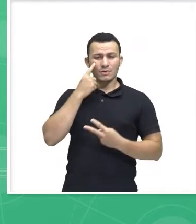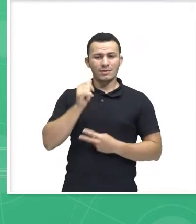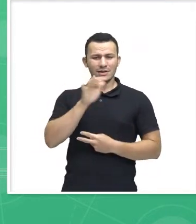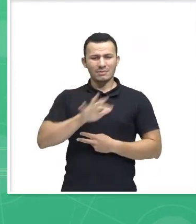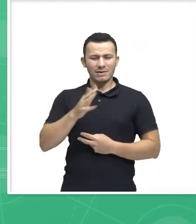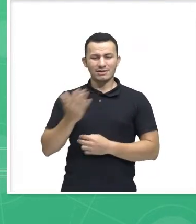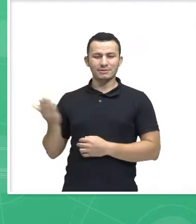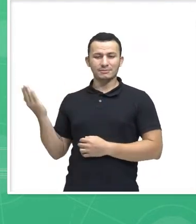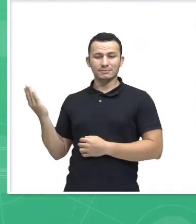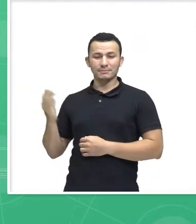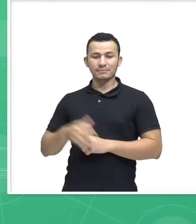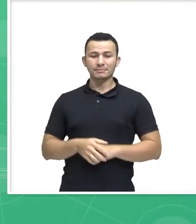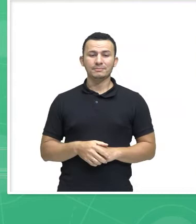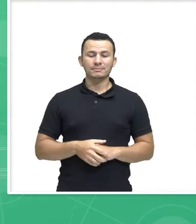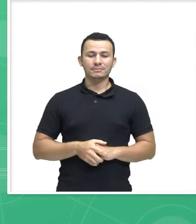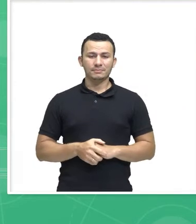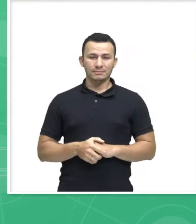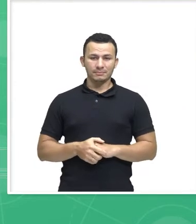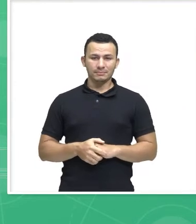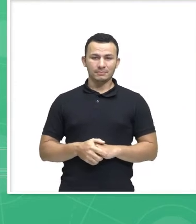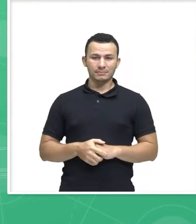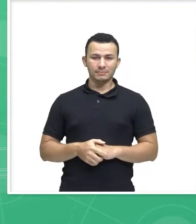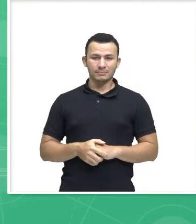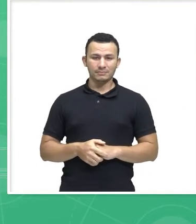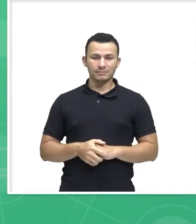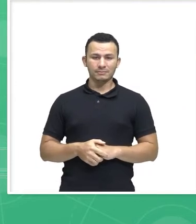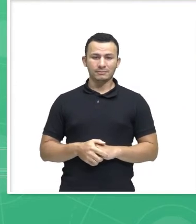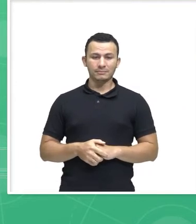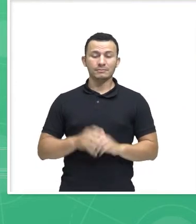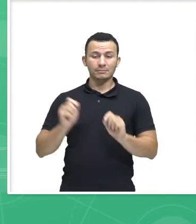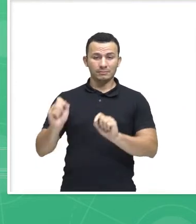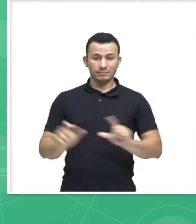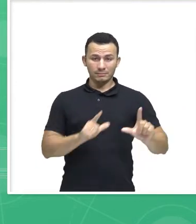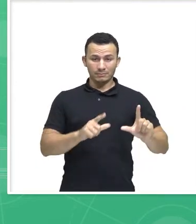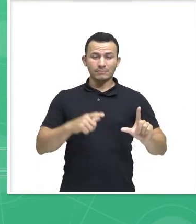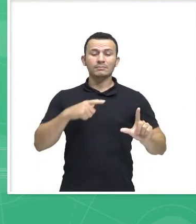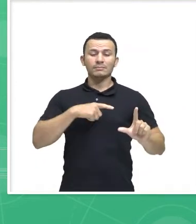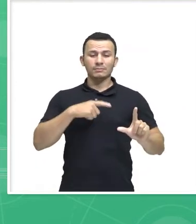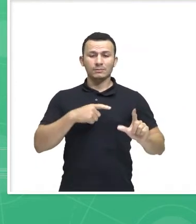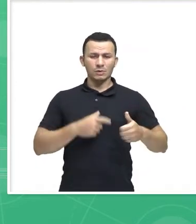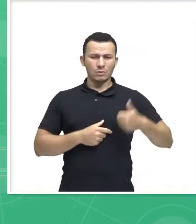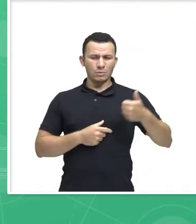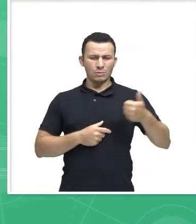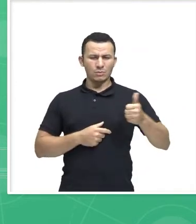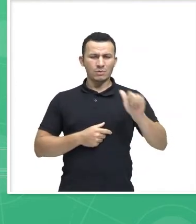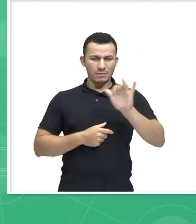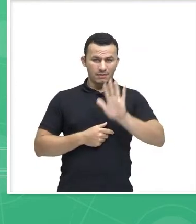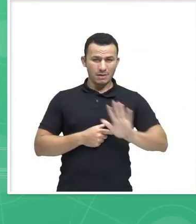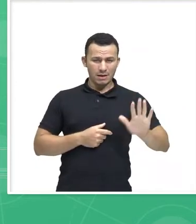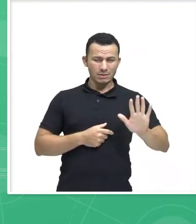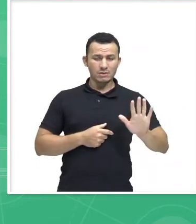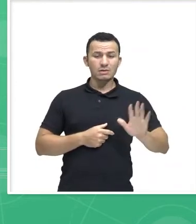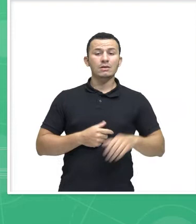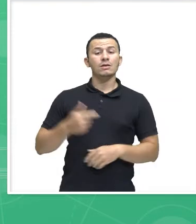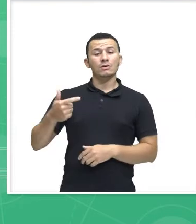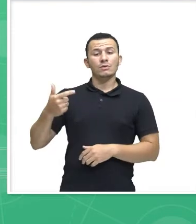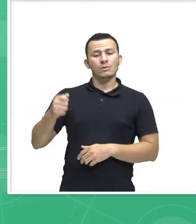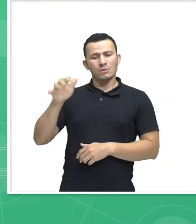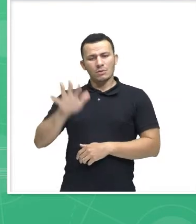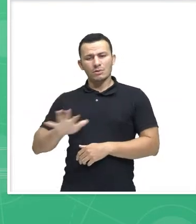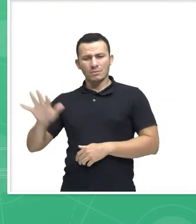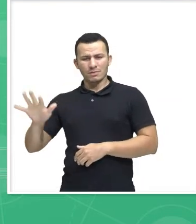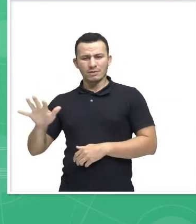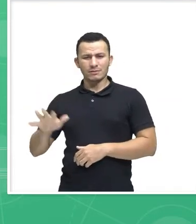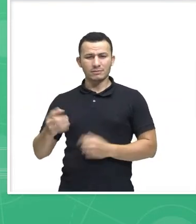Aqui nós temos ice ice ice dias e nossa imagem de número um a imagem de número 2